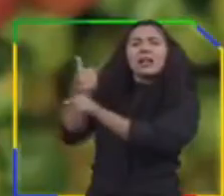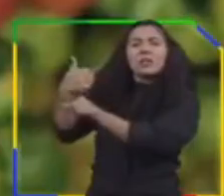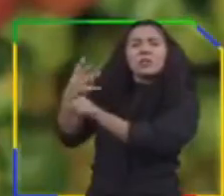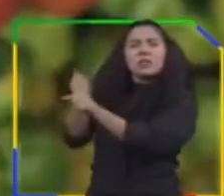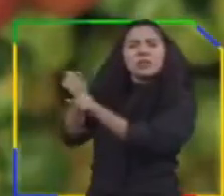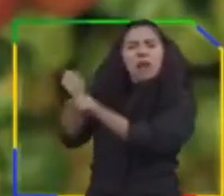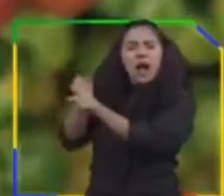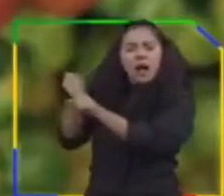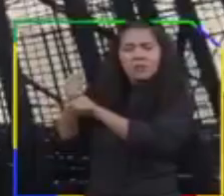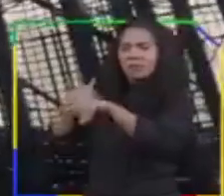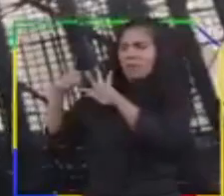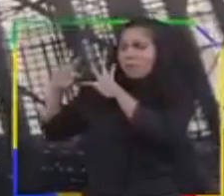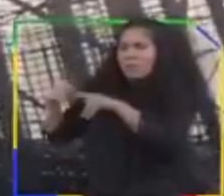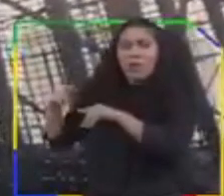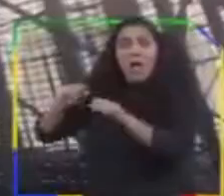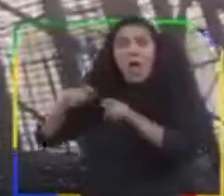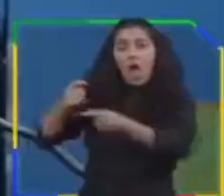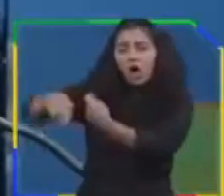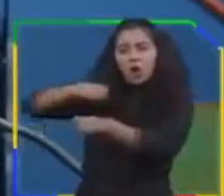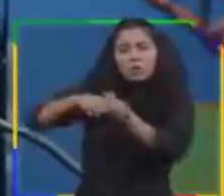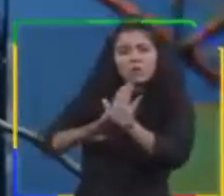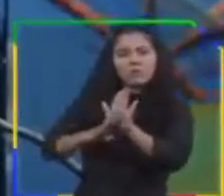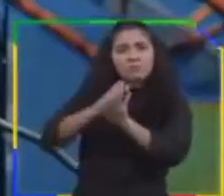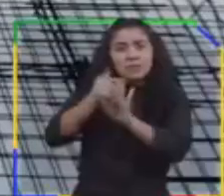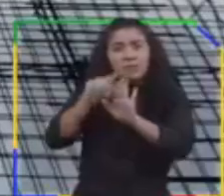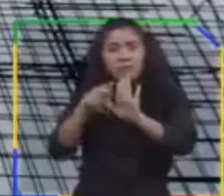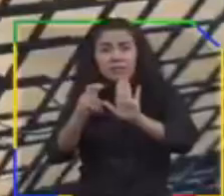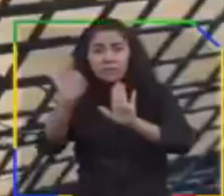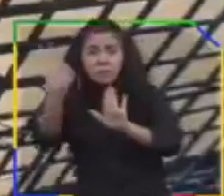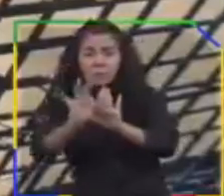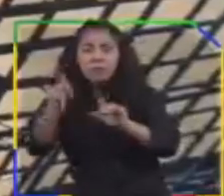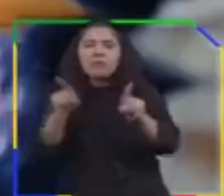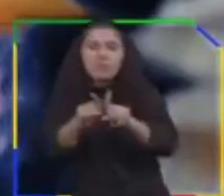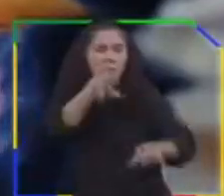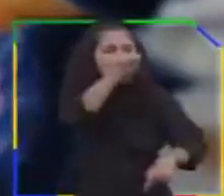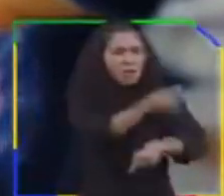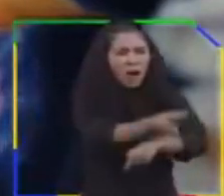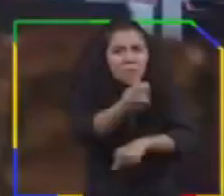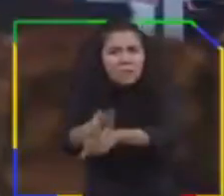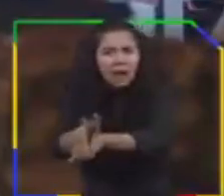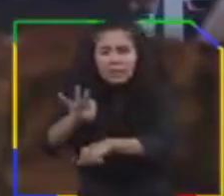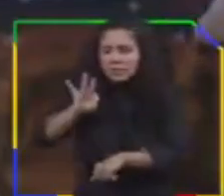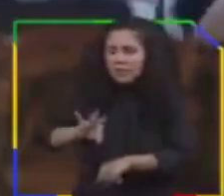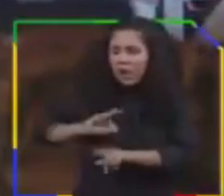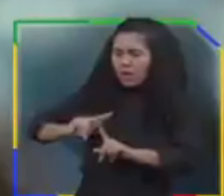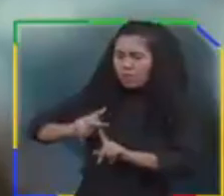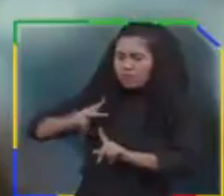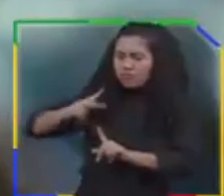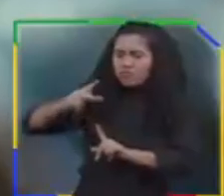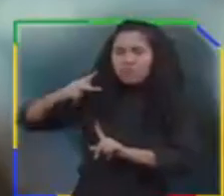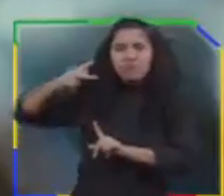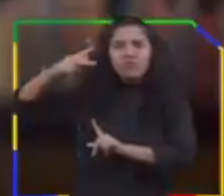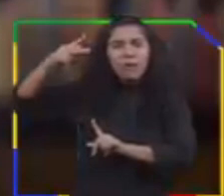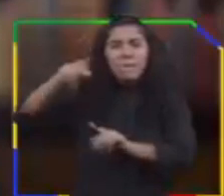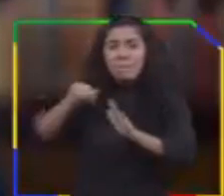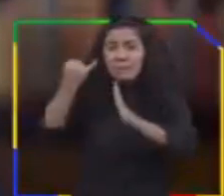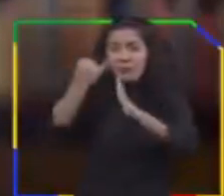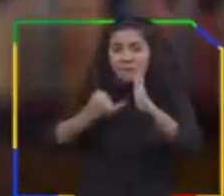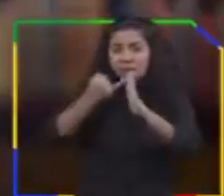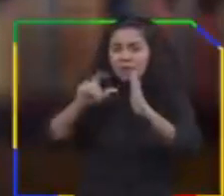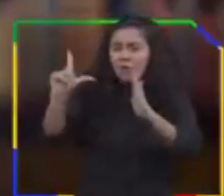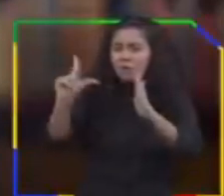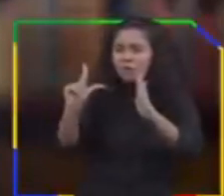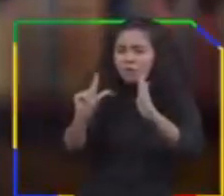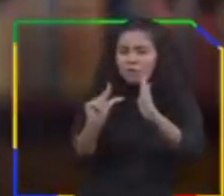a economia crescia 7,5%. A geração de empregos, o salário e a renda das famílias aumentavam e a